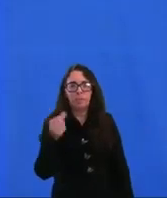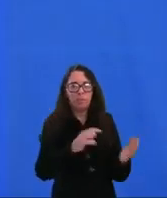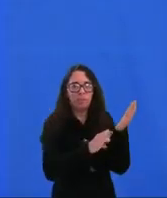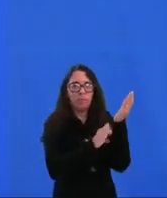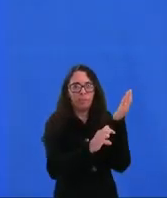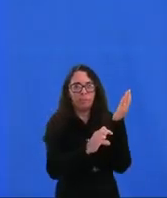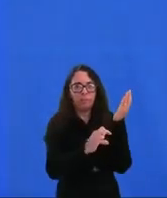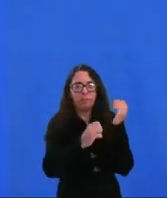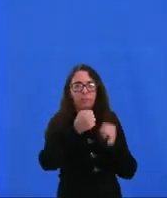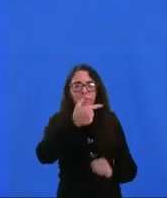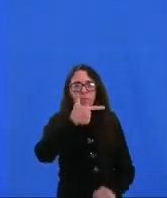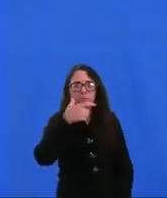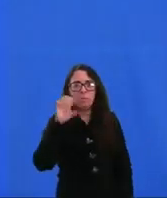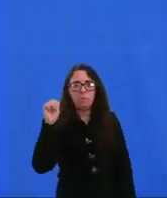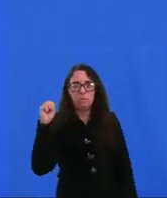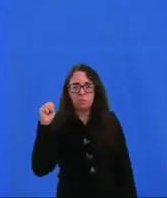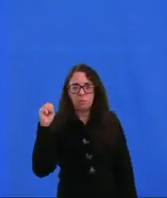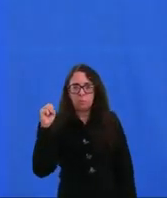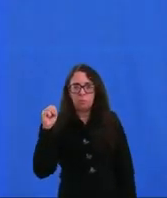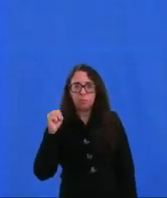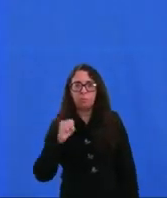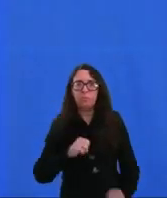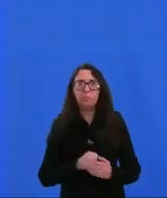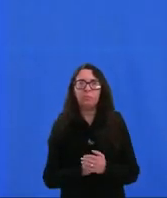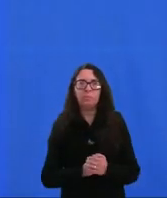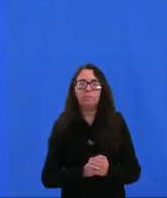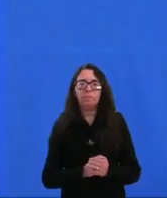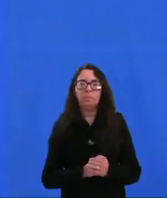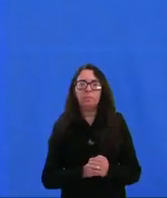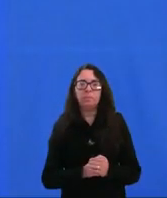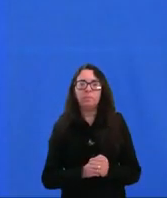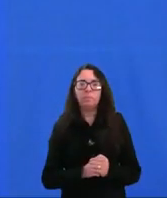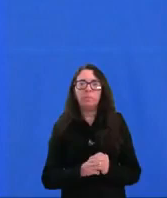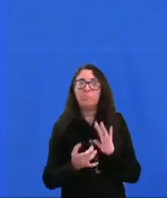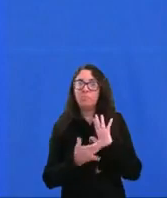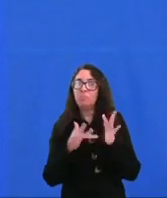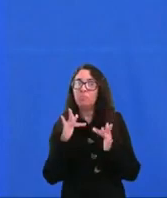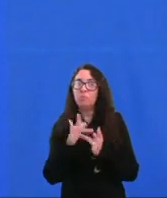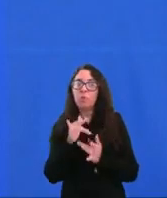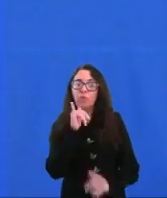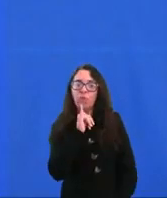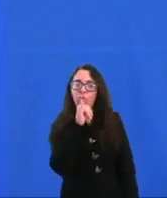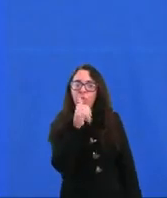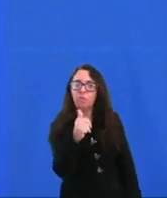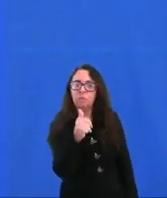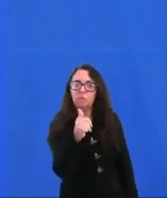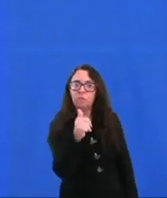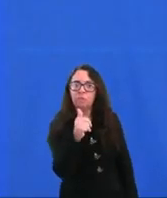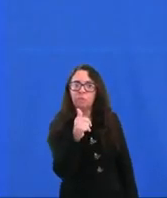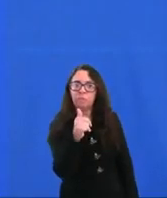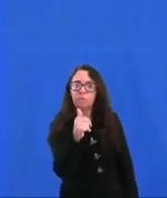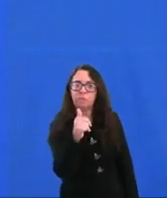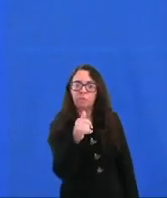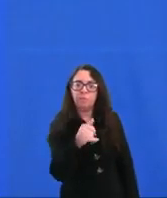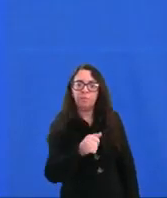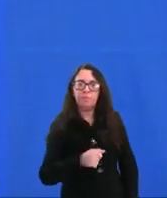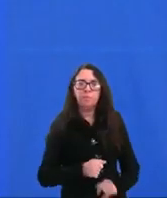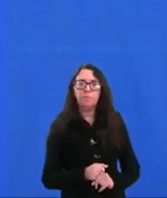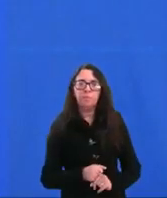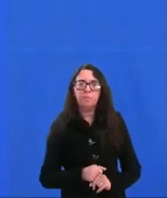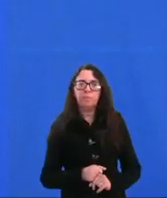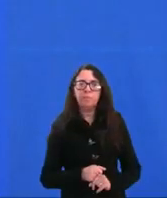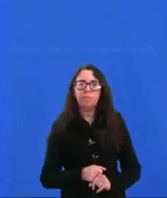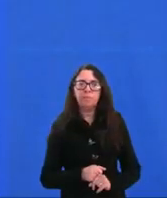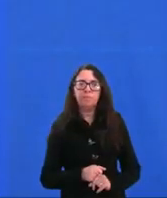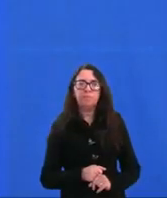verso de número 28, disse assim, Jesus, em verdade vos digo que alguns que aqui se